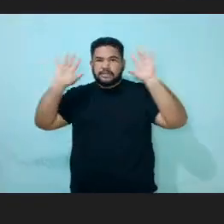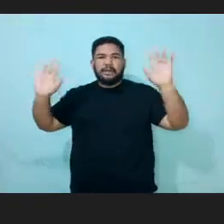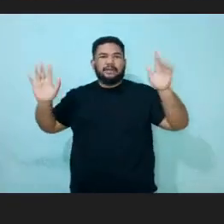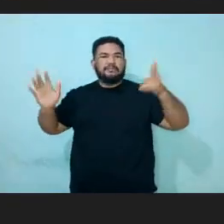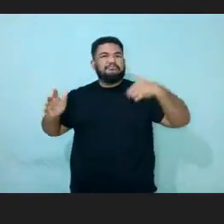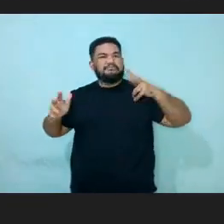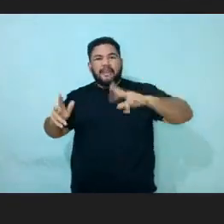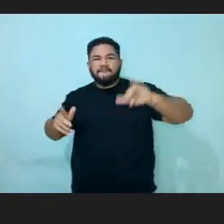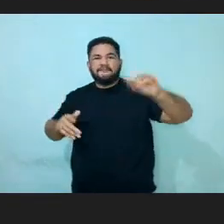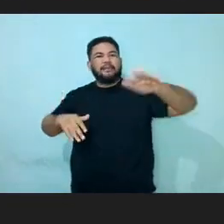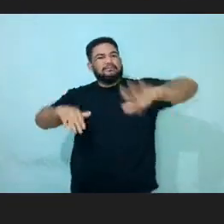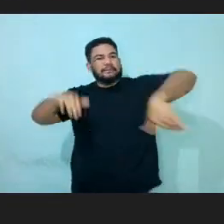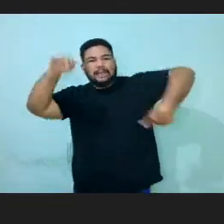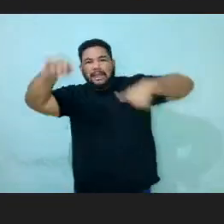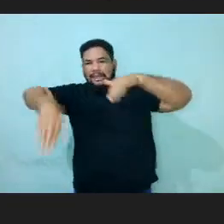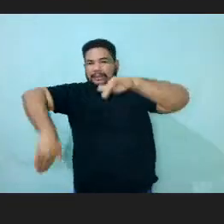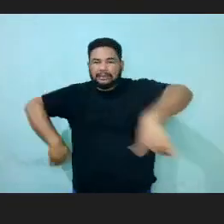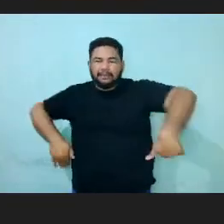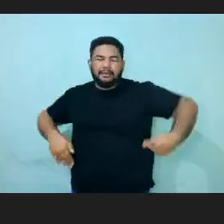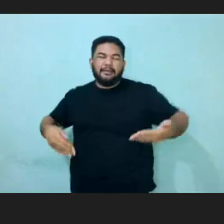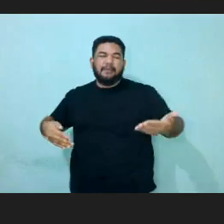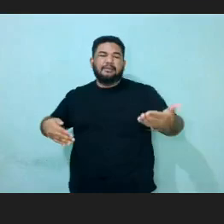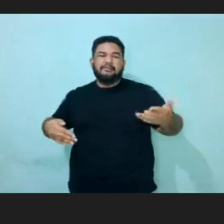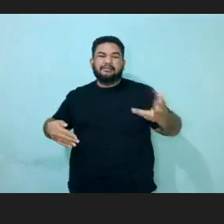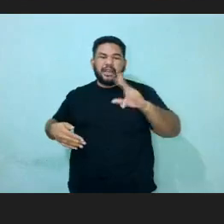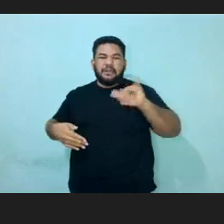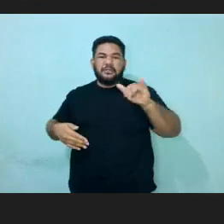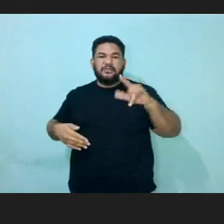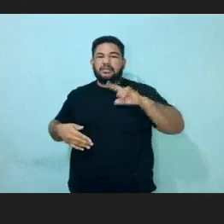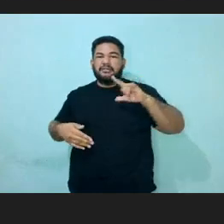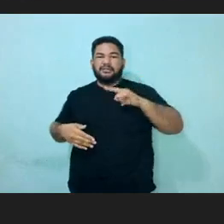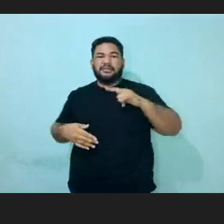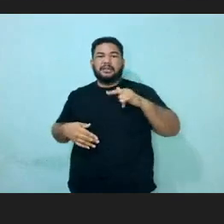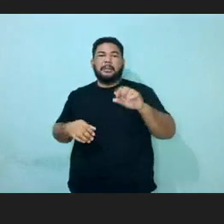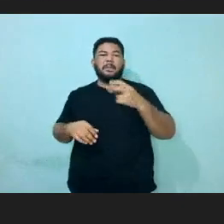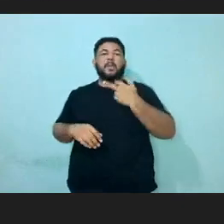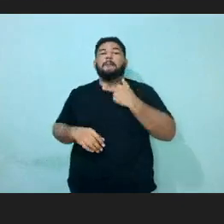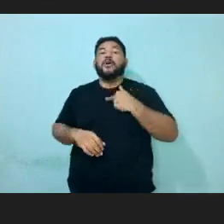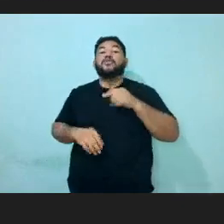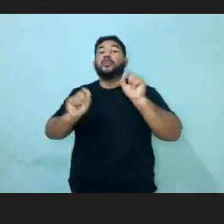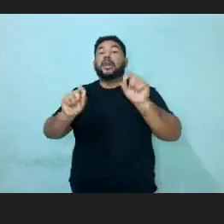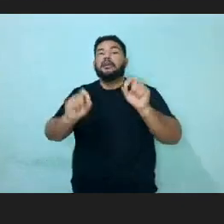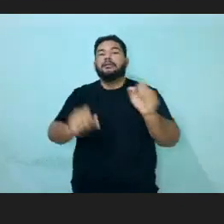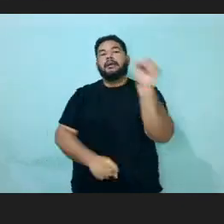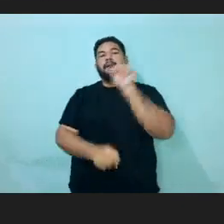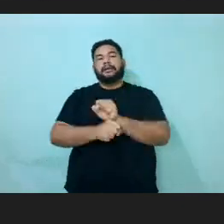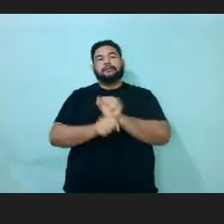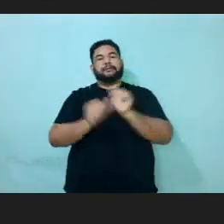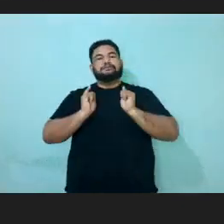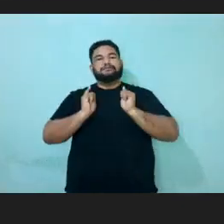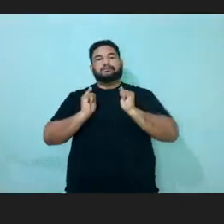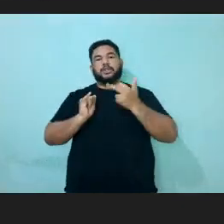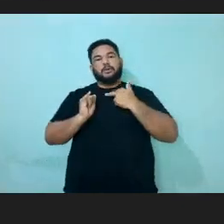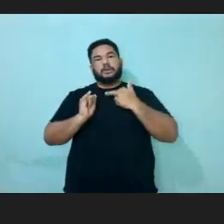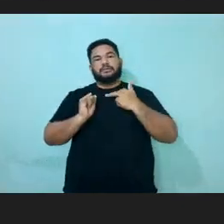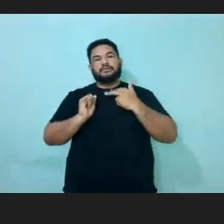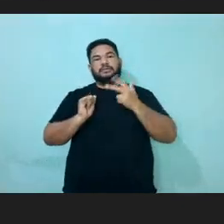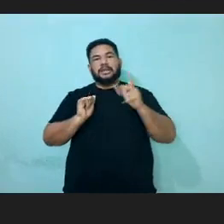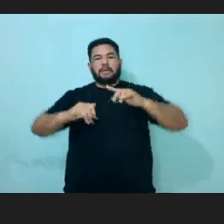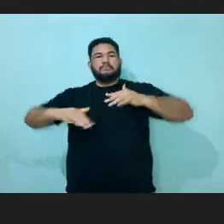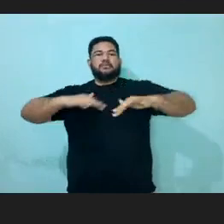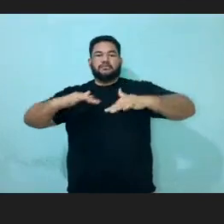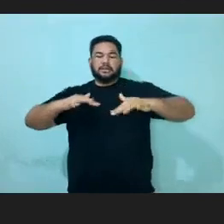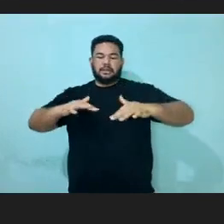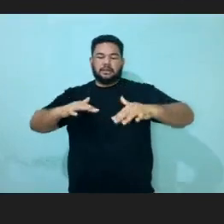vai nadar, vai pular onda. Você não pode ficar parado, gente, é sério. Porque o nosso corpo